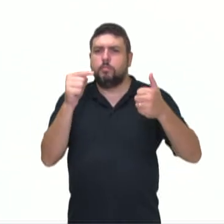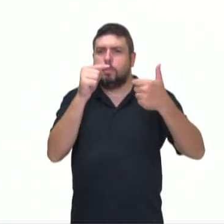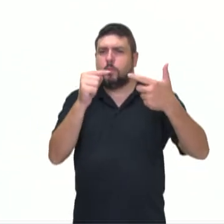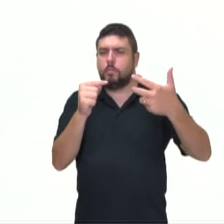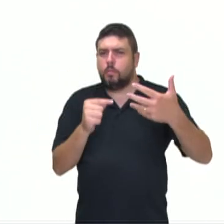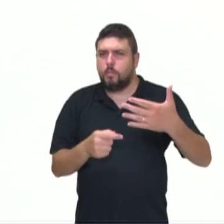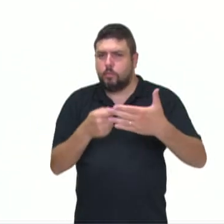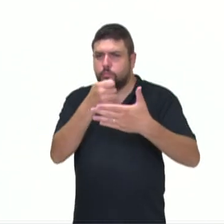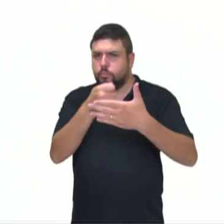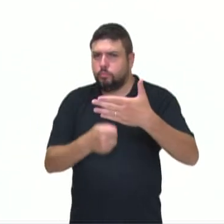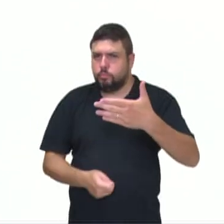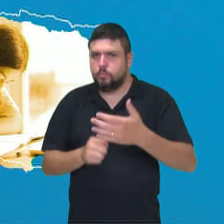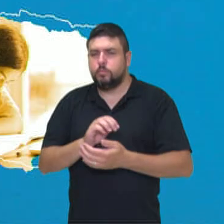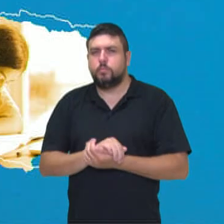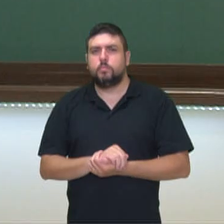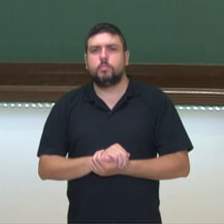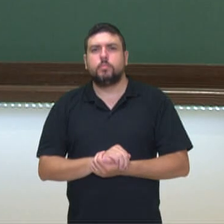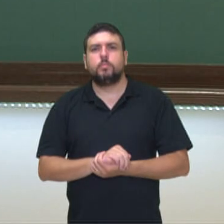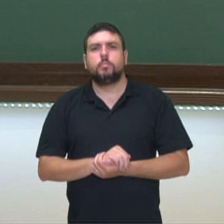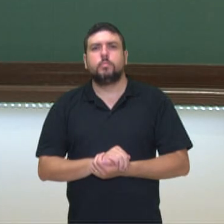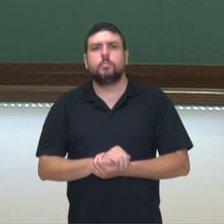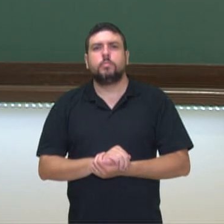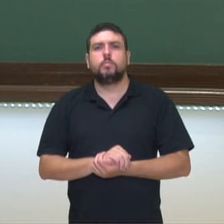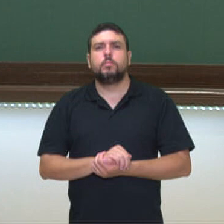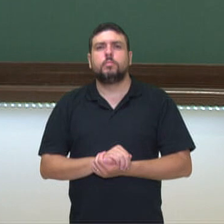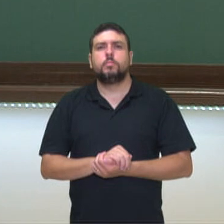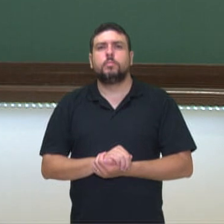suas características.